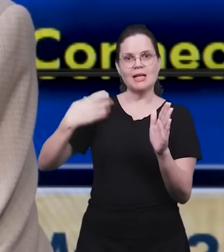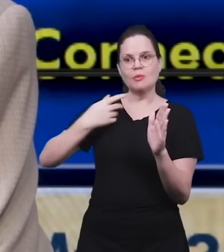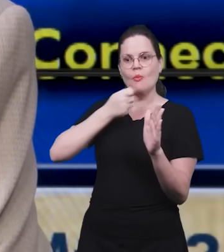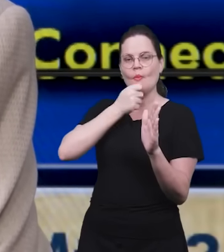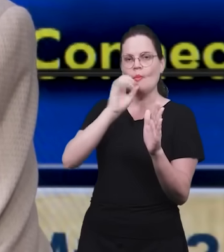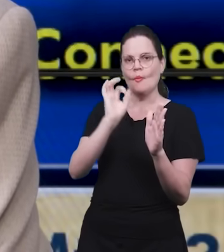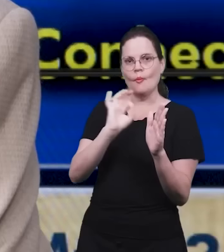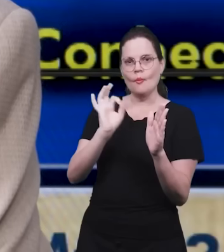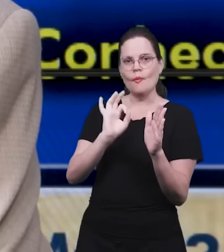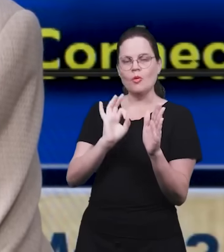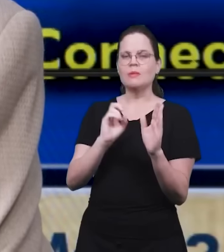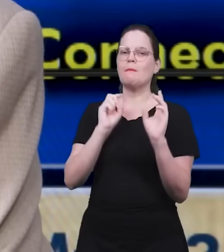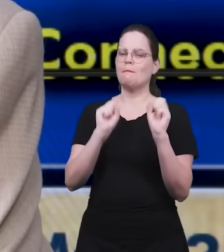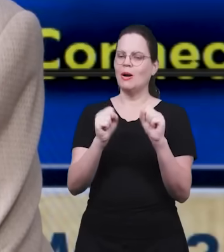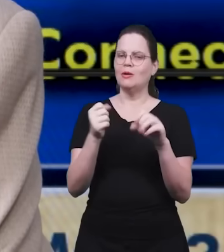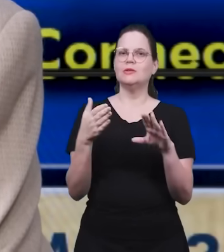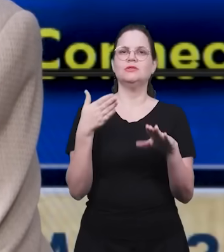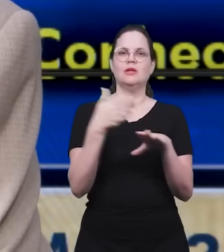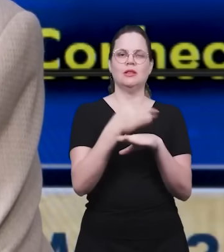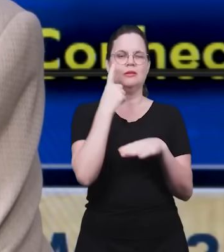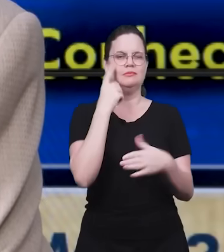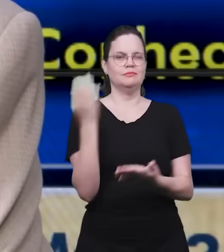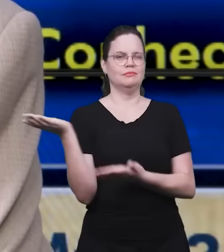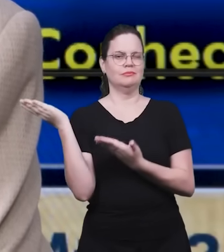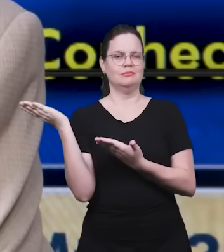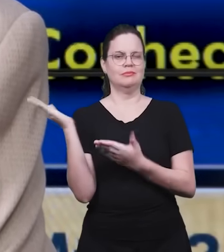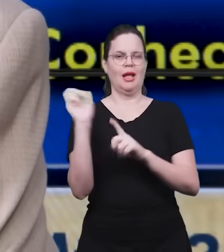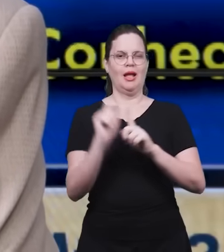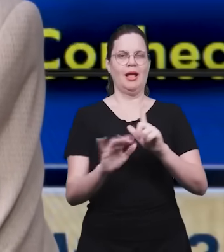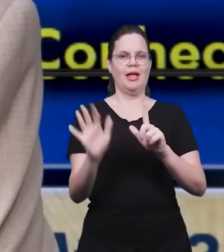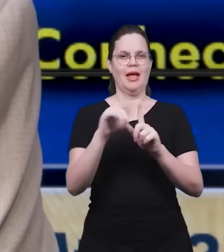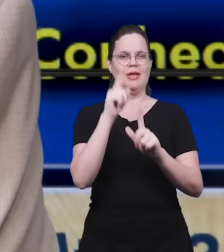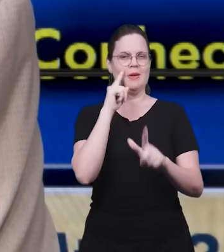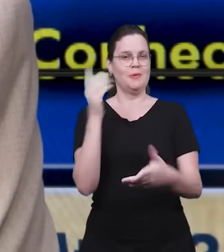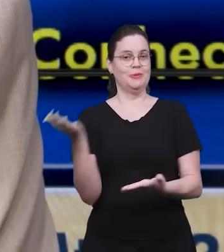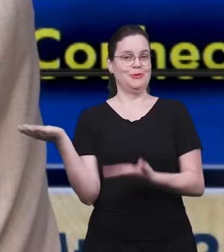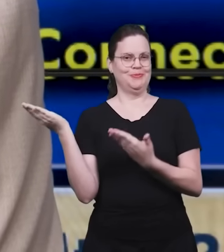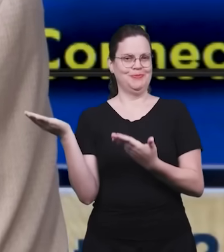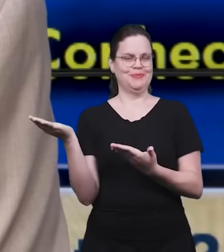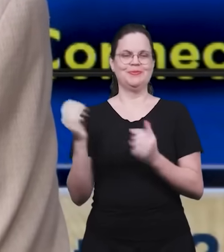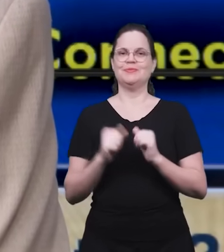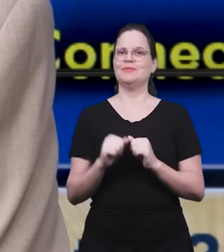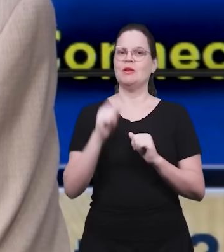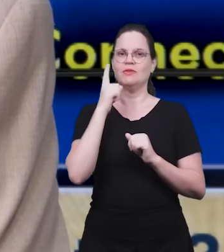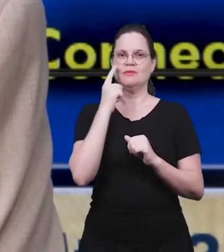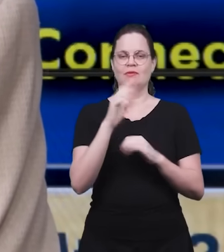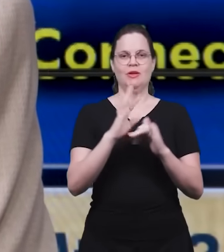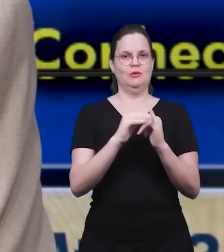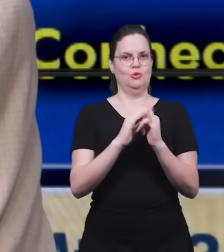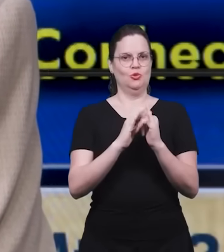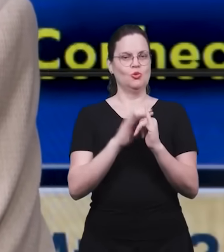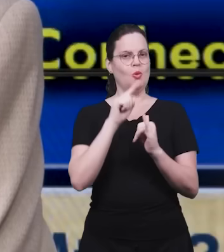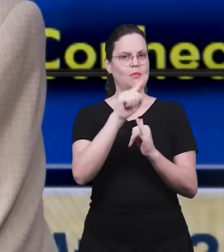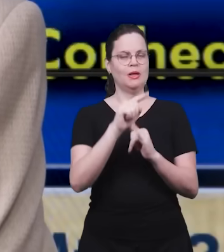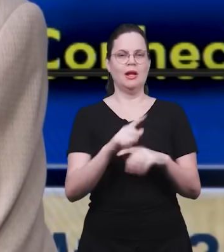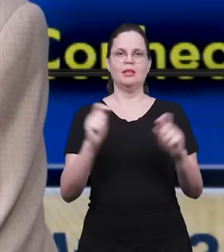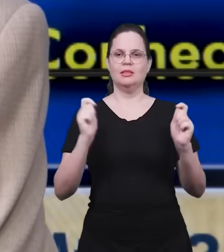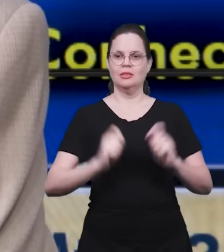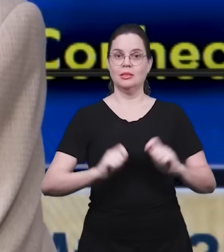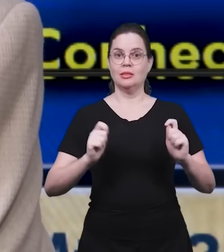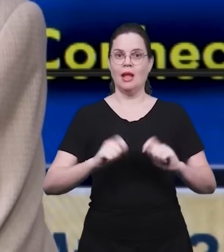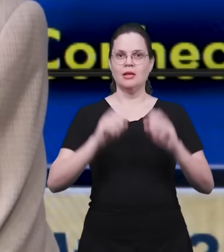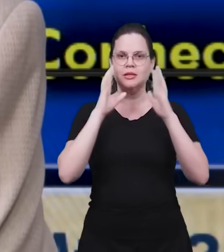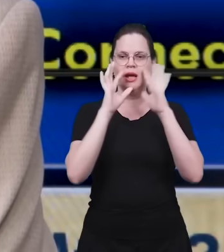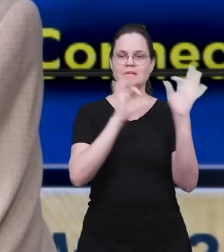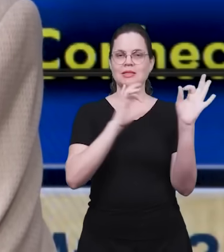programas anteriores, você pode entrar nesse QR Code, através desse QR Code que está aparecendo na tela, e você vai acessar o nosso canal no YouTube e ali você vai